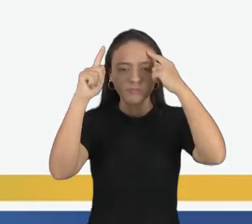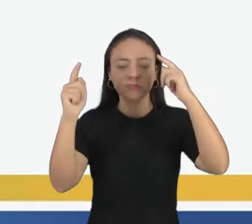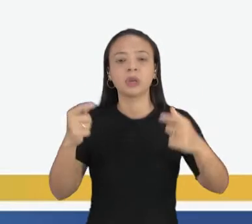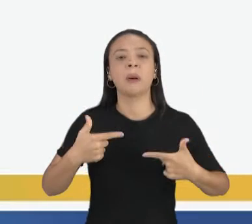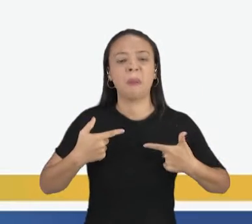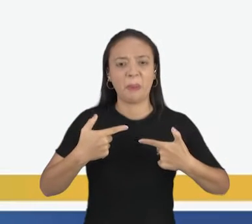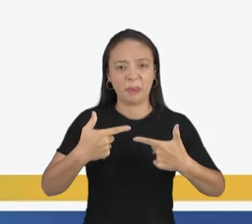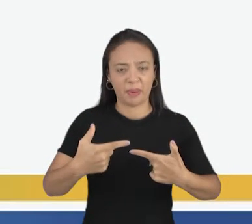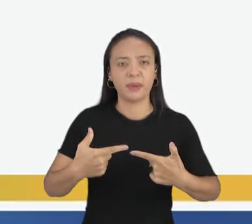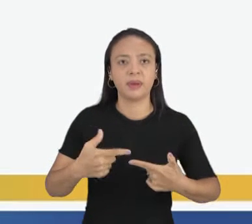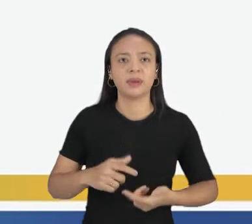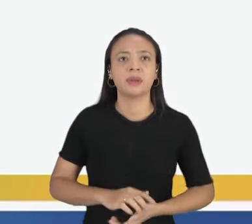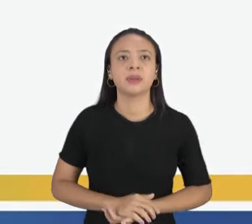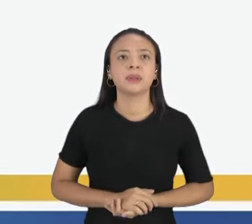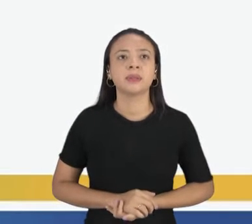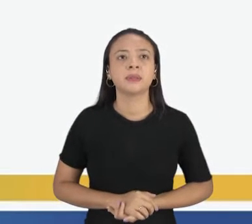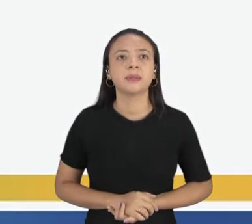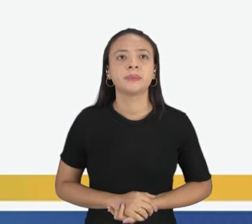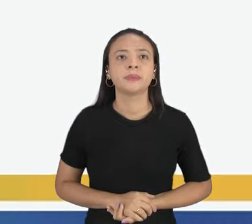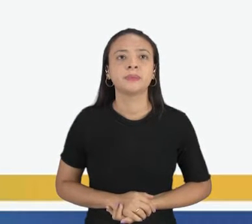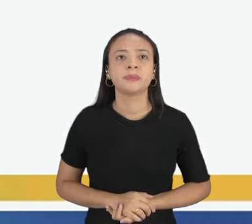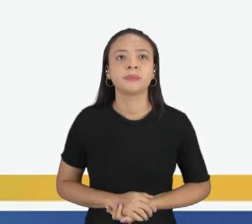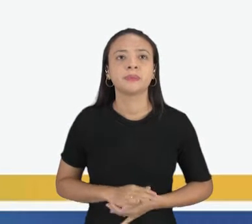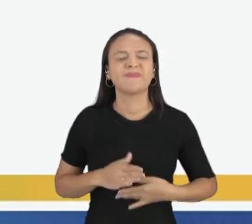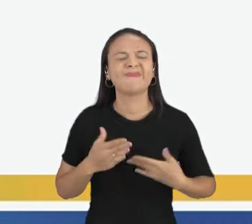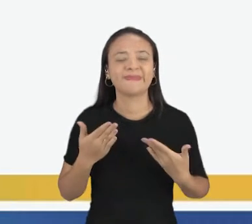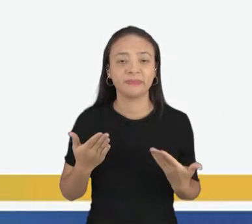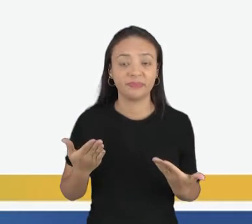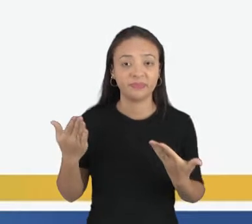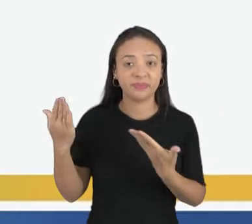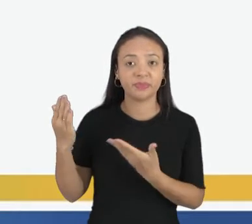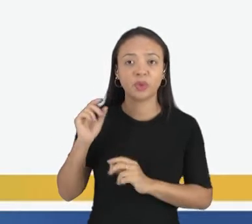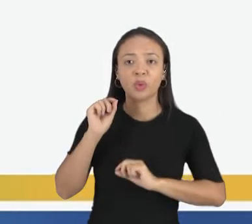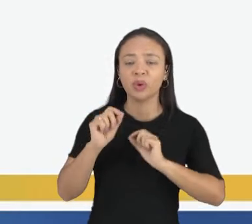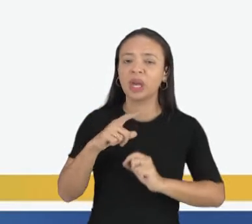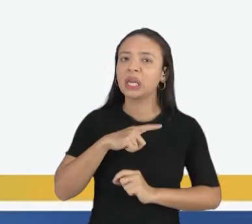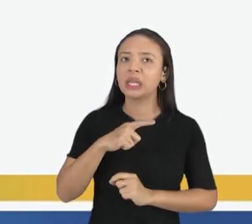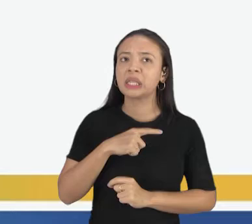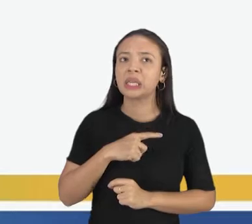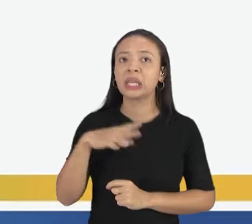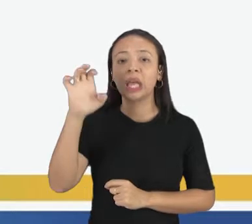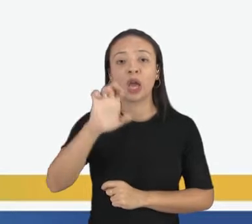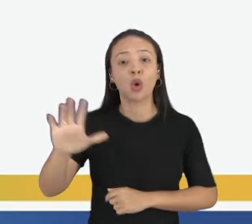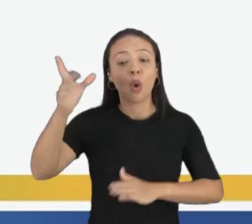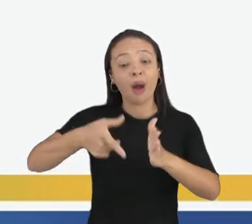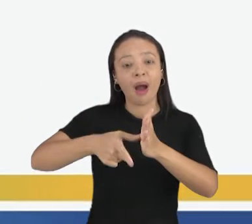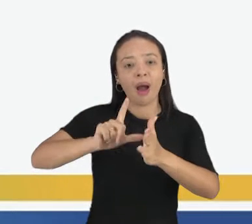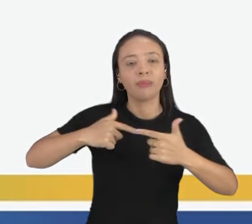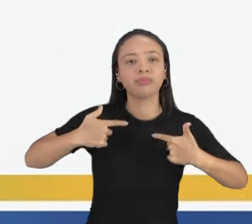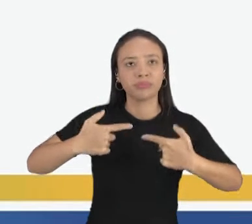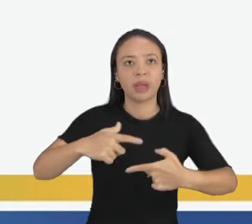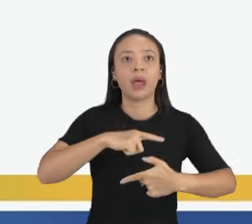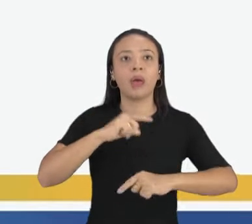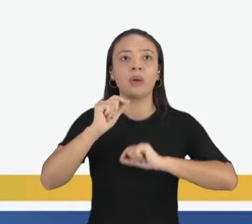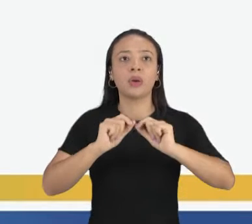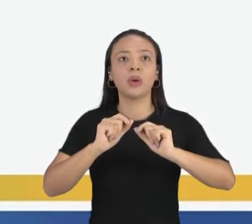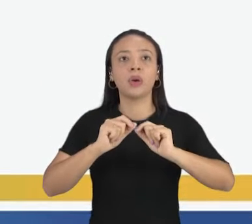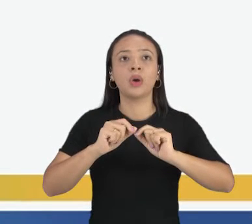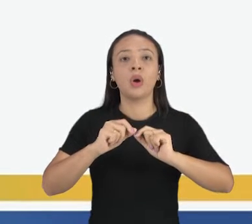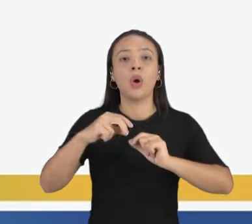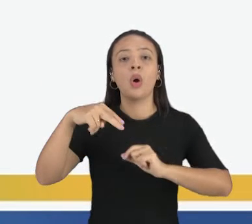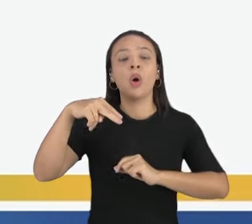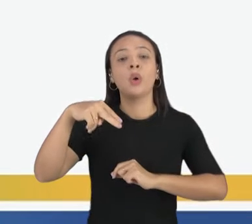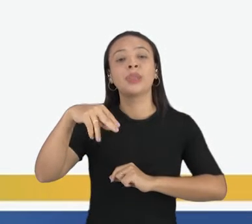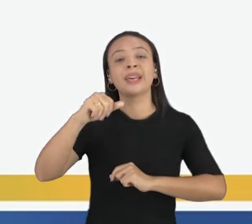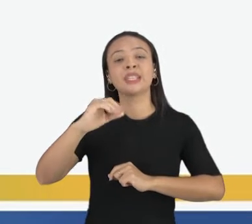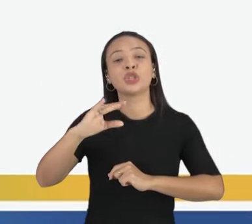importantes nesse processo, tá, pessoal? E aí, então, o que a gente tem na Europa antes da guerra? A gente tem um nacionalismo